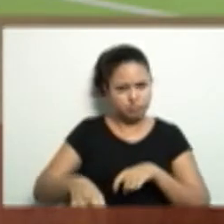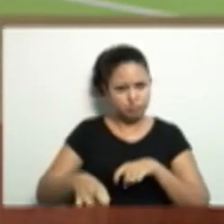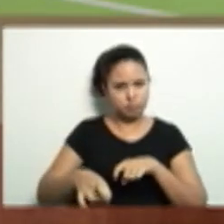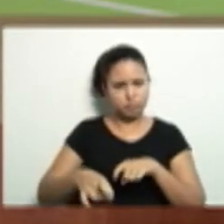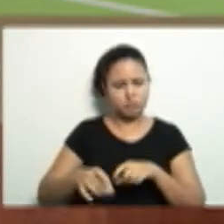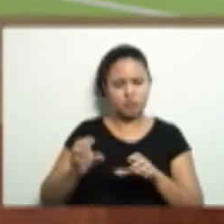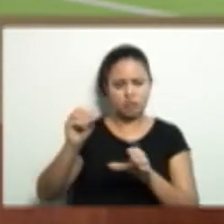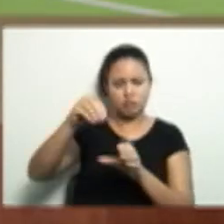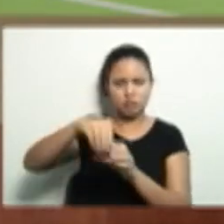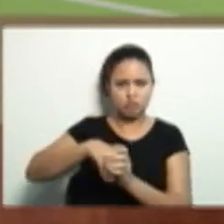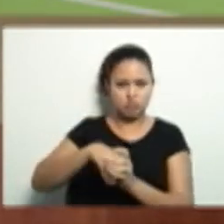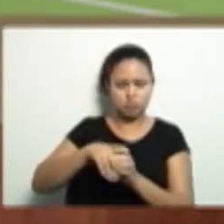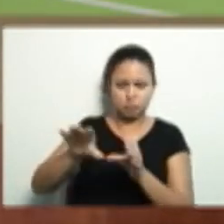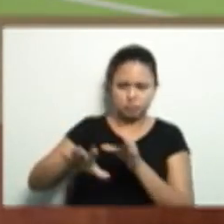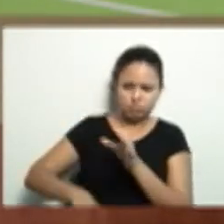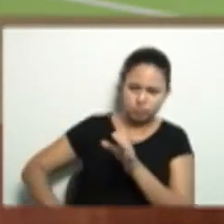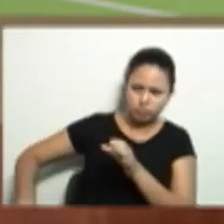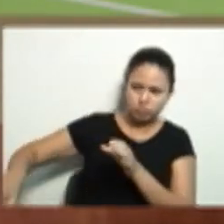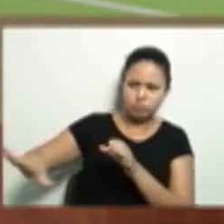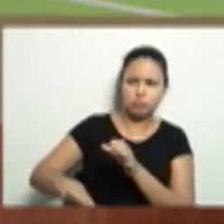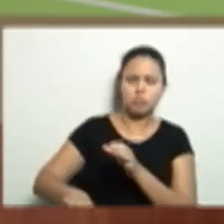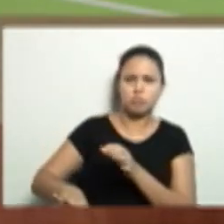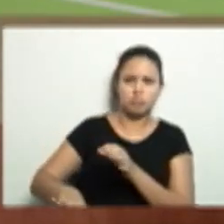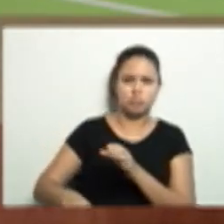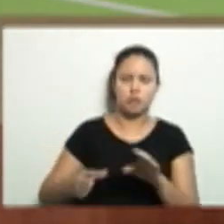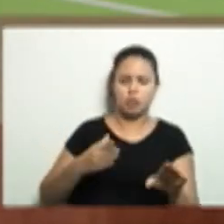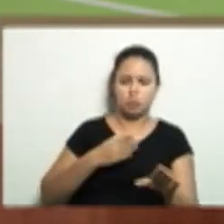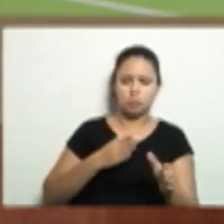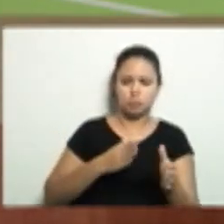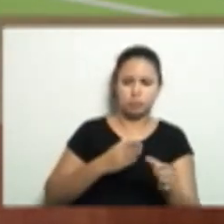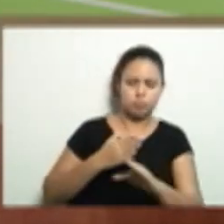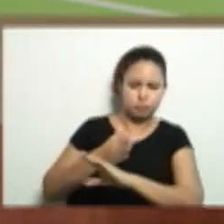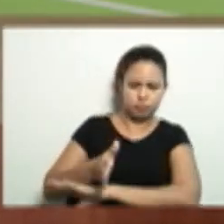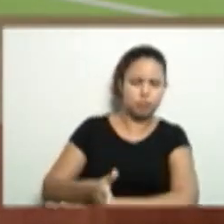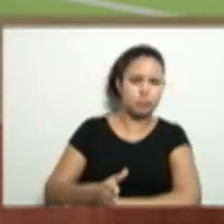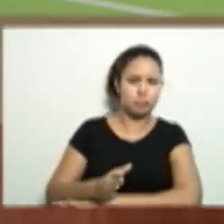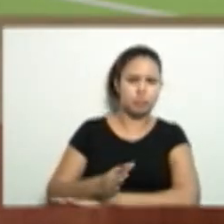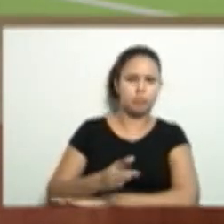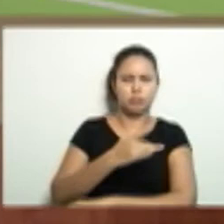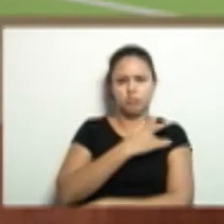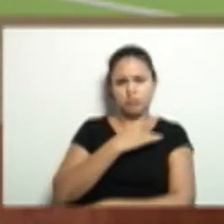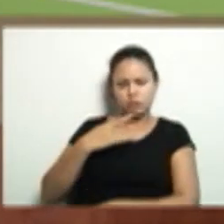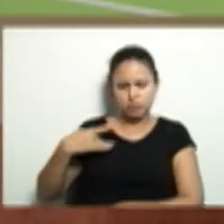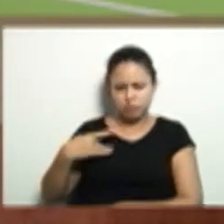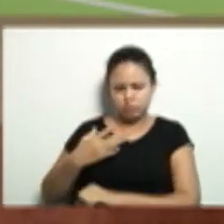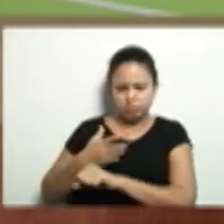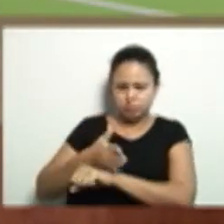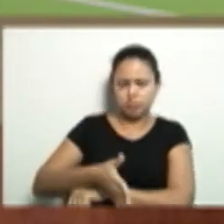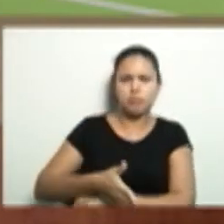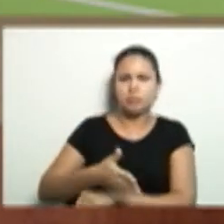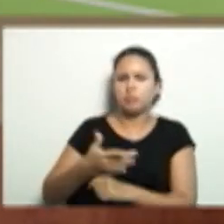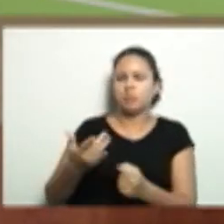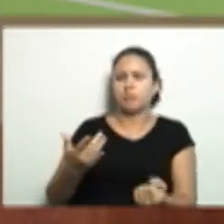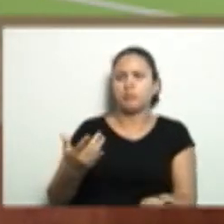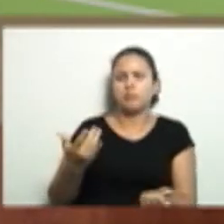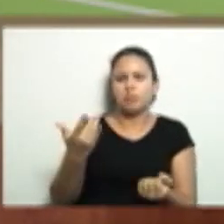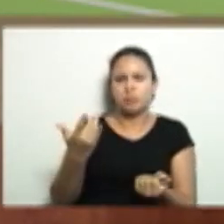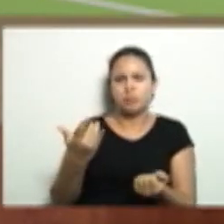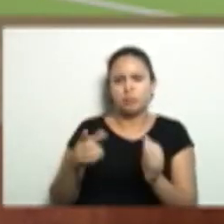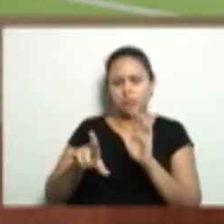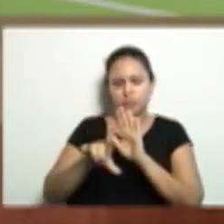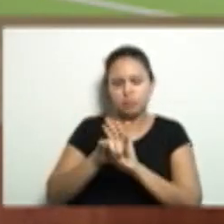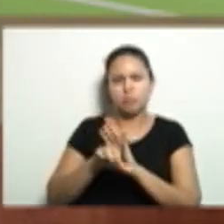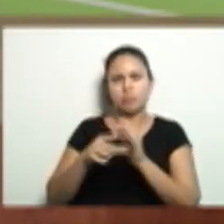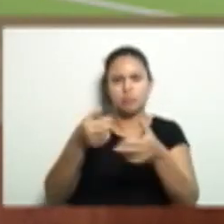zona rural, com acesso à educação, com acesso à saúde, com todos os seus direitos constitucionais em dia, para que não haja